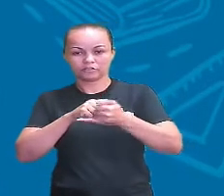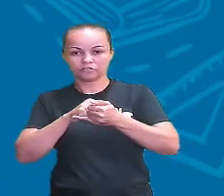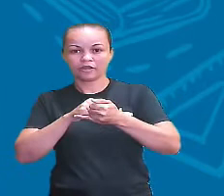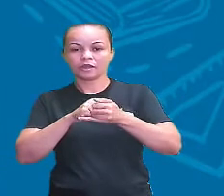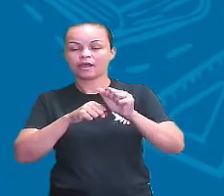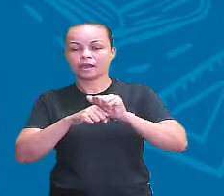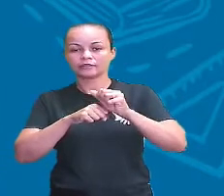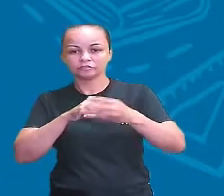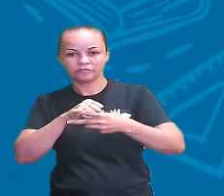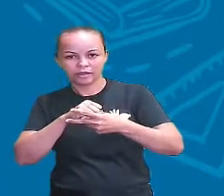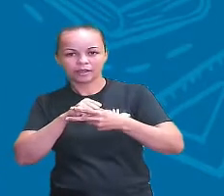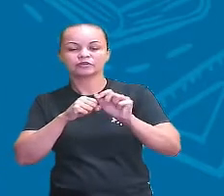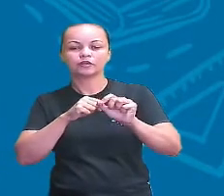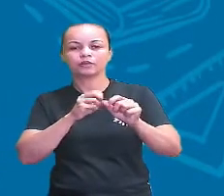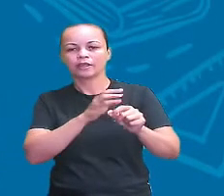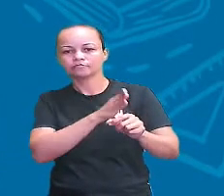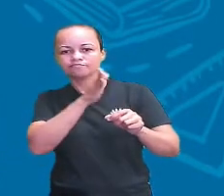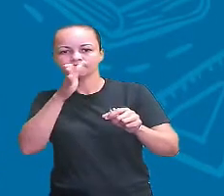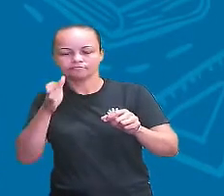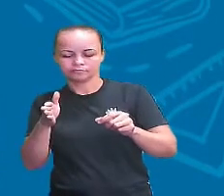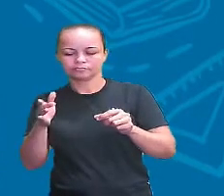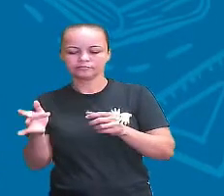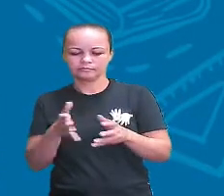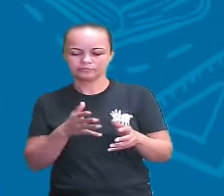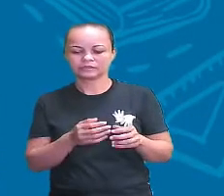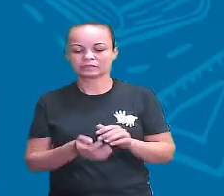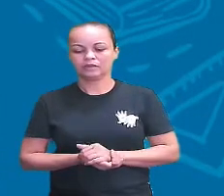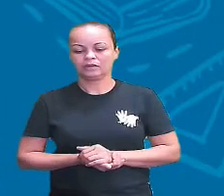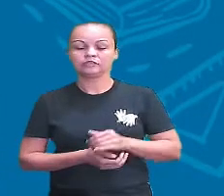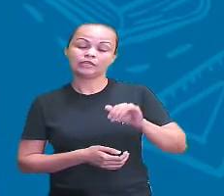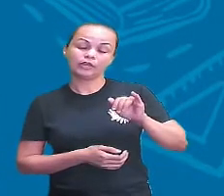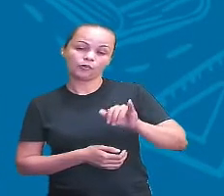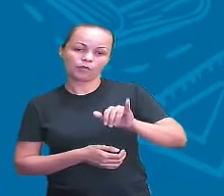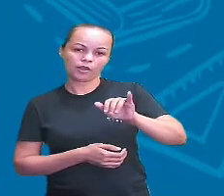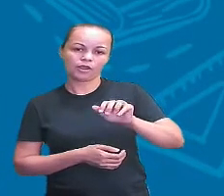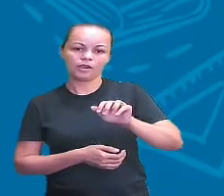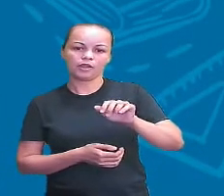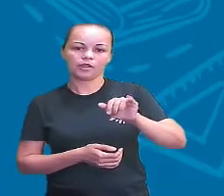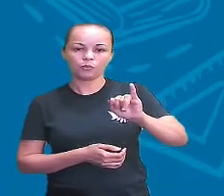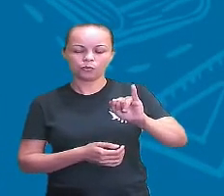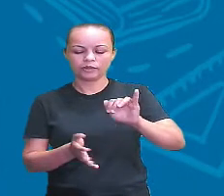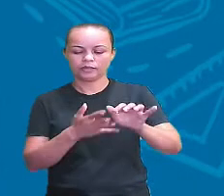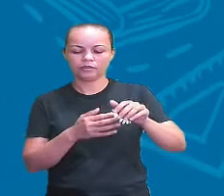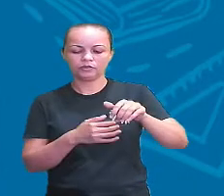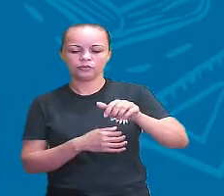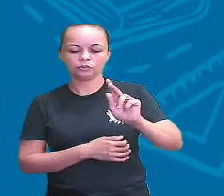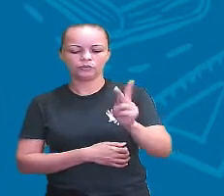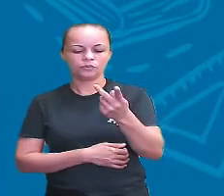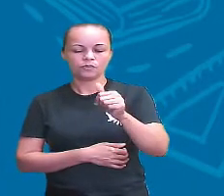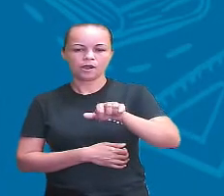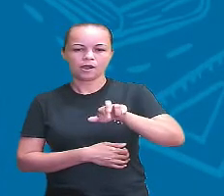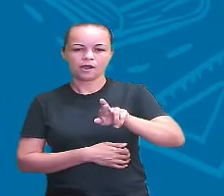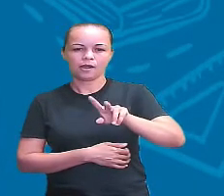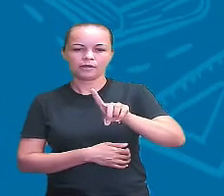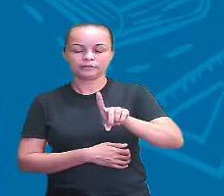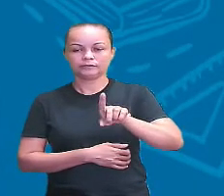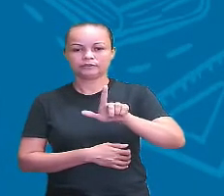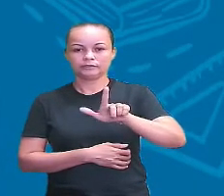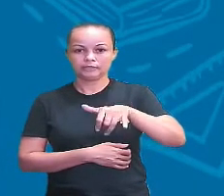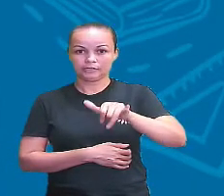se estiver is, am ou are, após eles é que está aí o advérbio, certo?